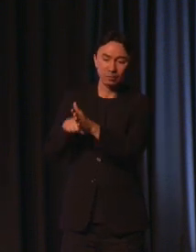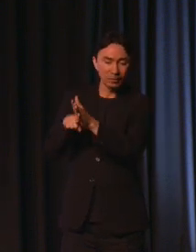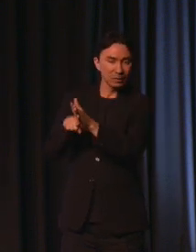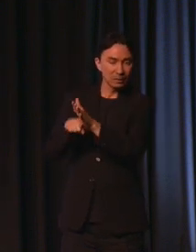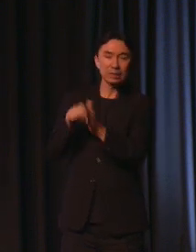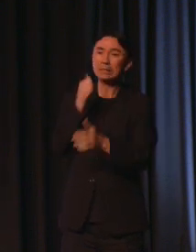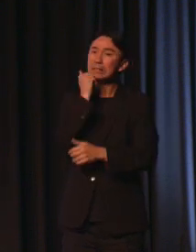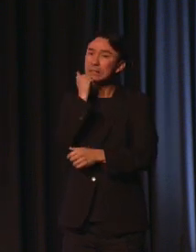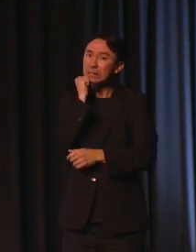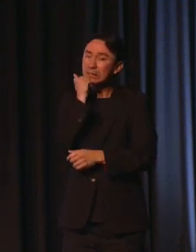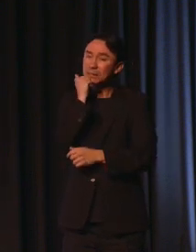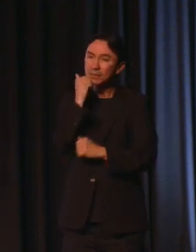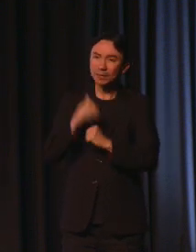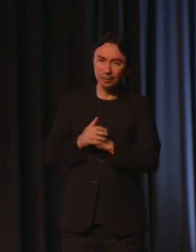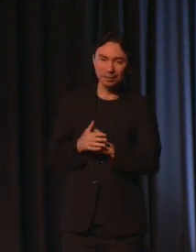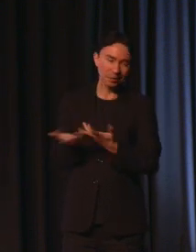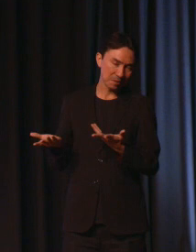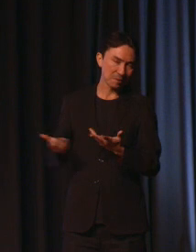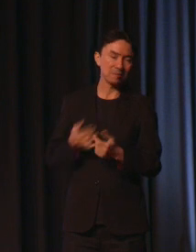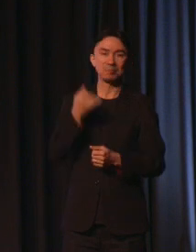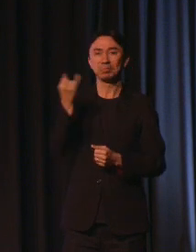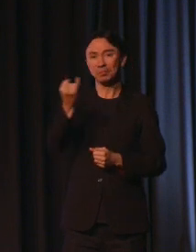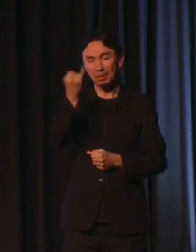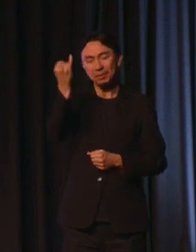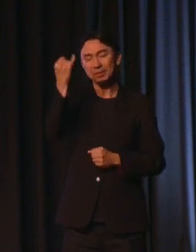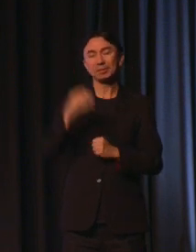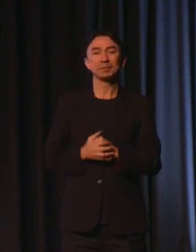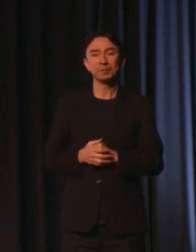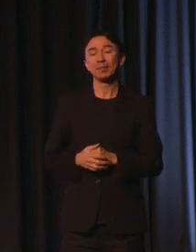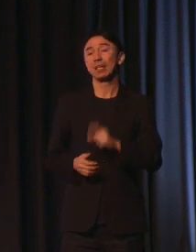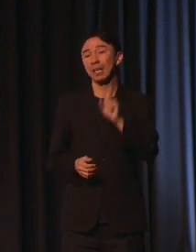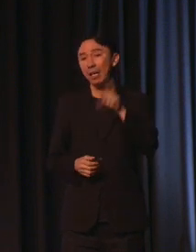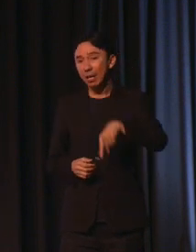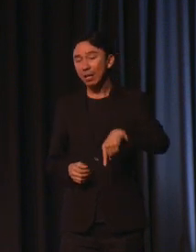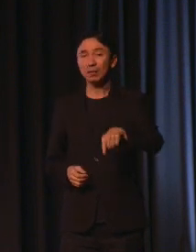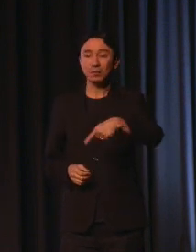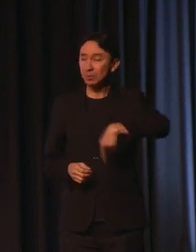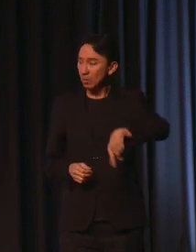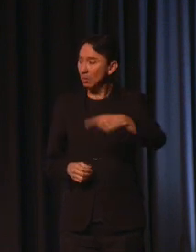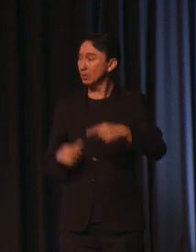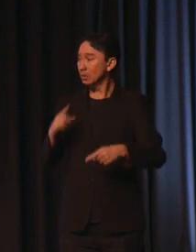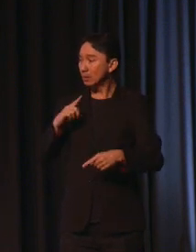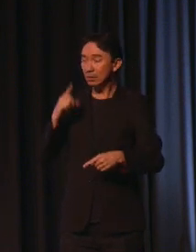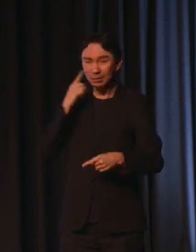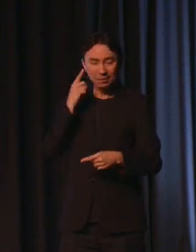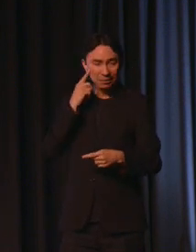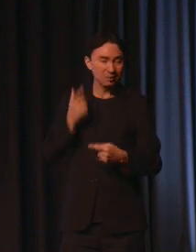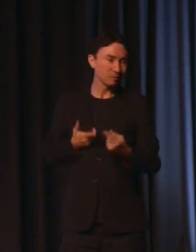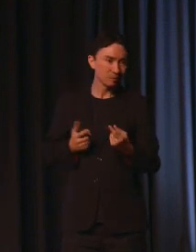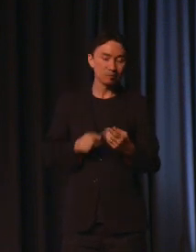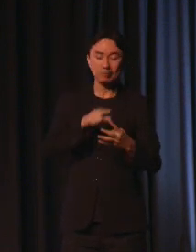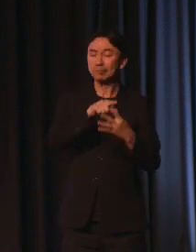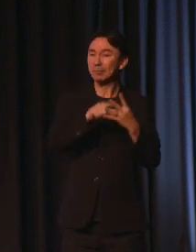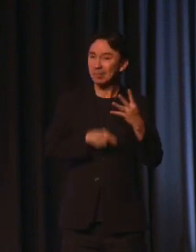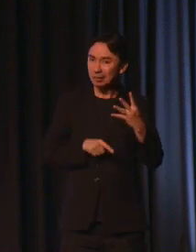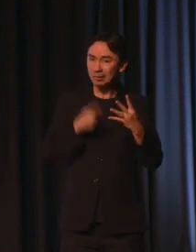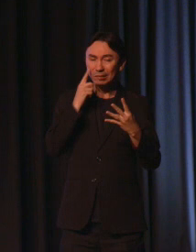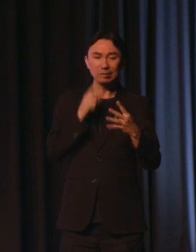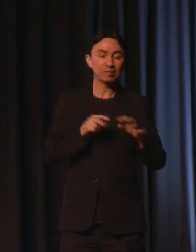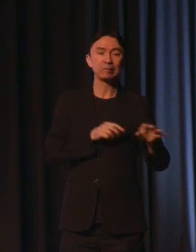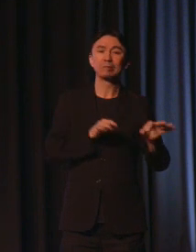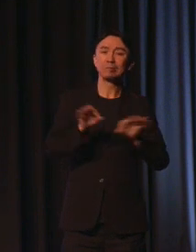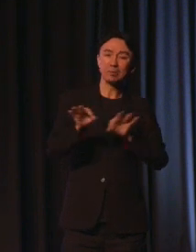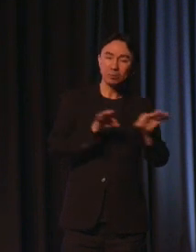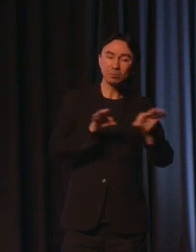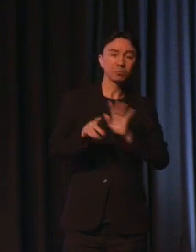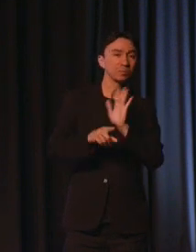também comentou sobre isso, né? Então, esses são os nossos pilares na área de assessoramento técnico às coagulopatias dentro